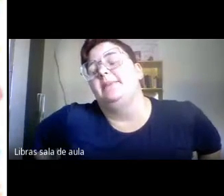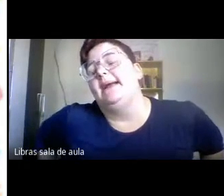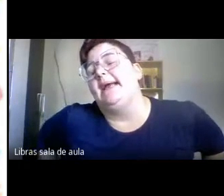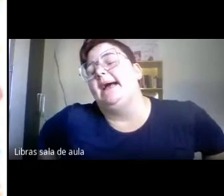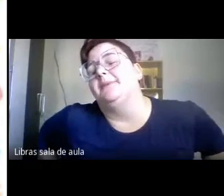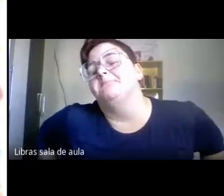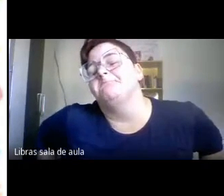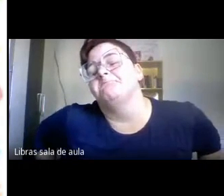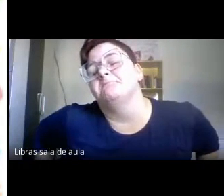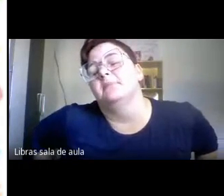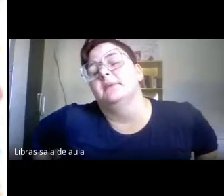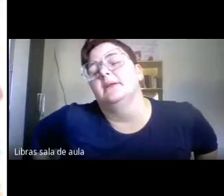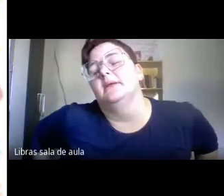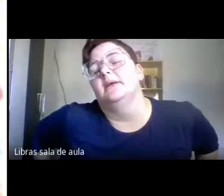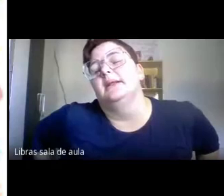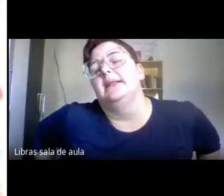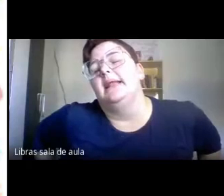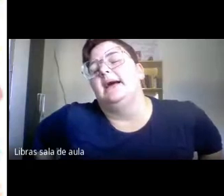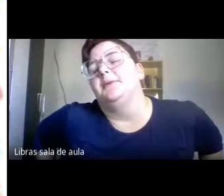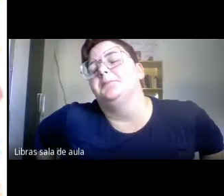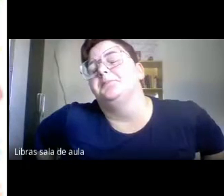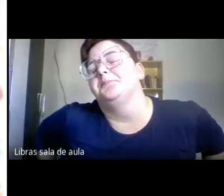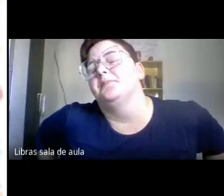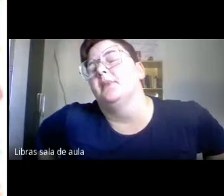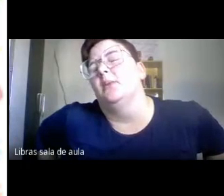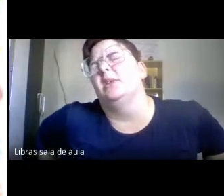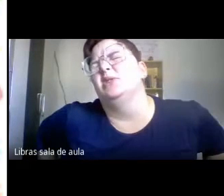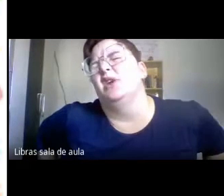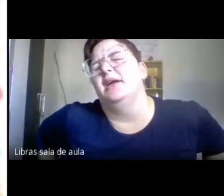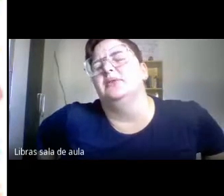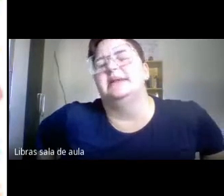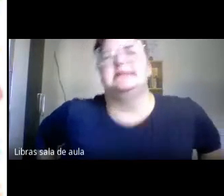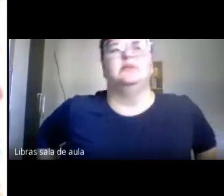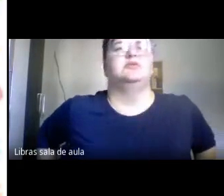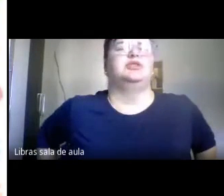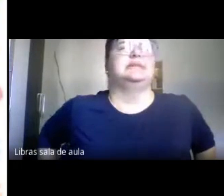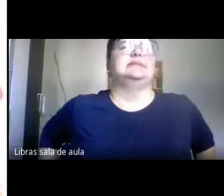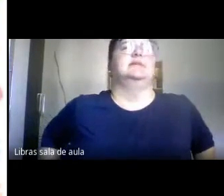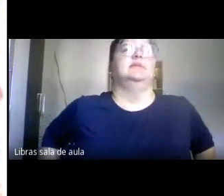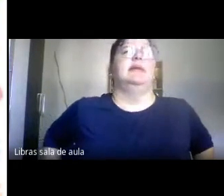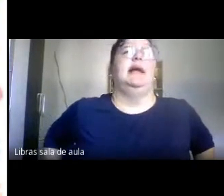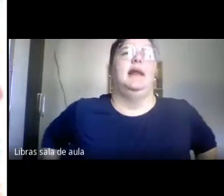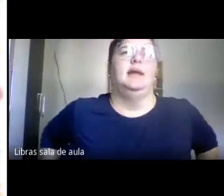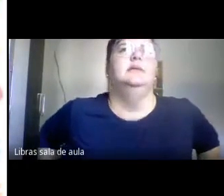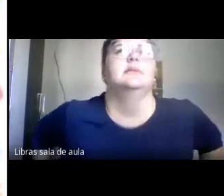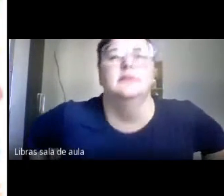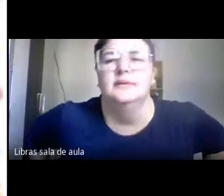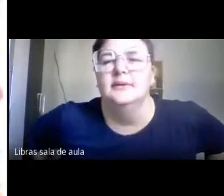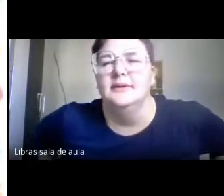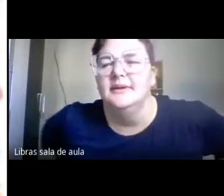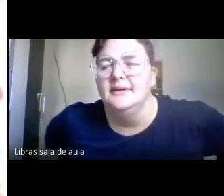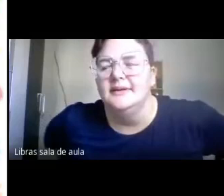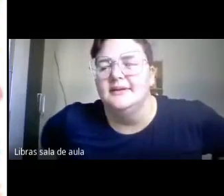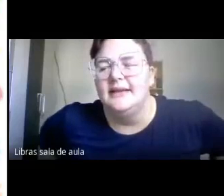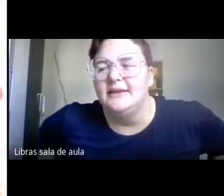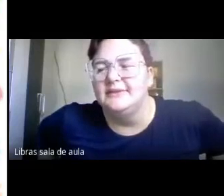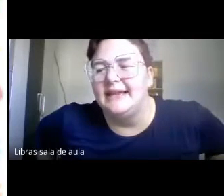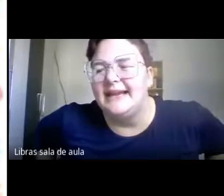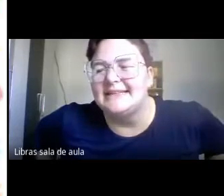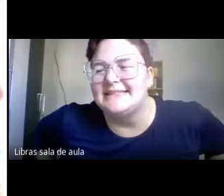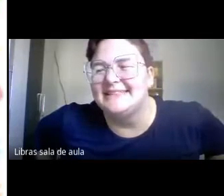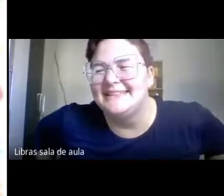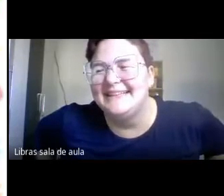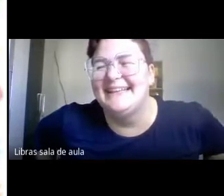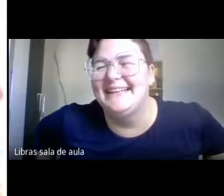para trabalhar lá? Porque só eu trazendo sugestão não dá, né? Aí não